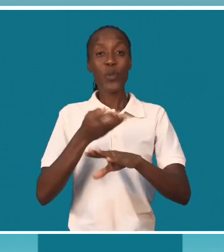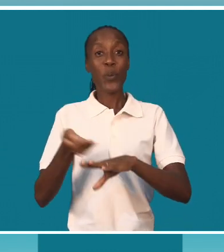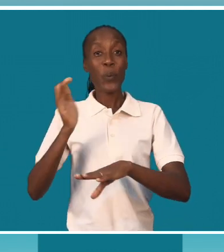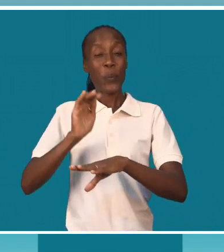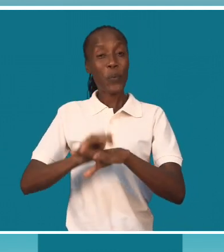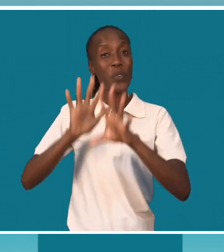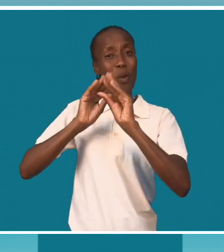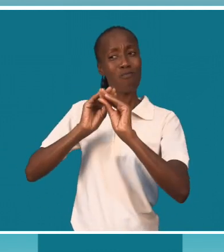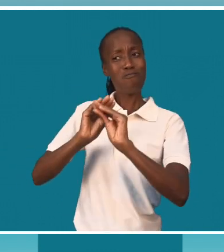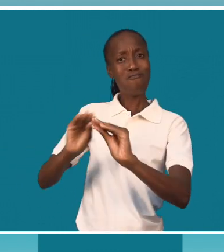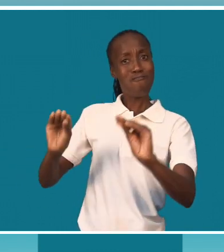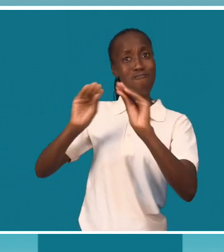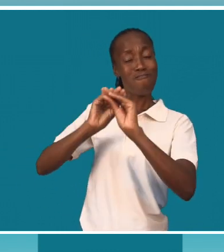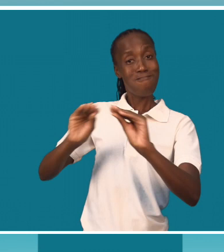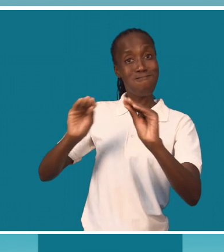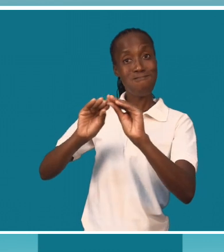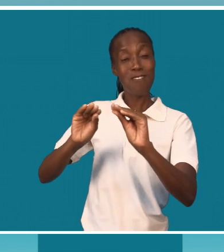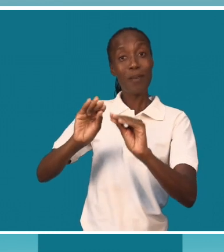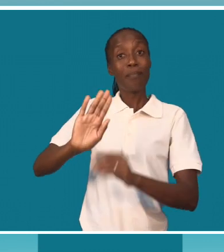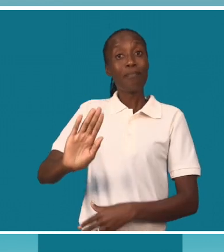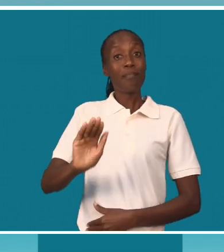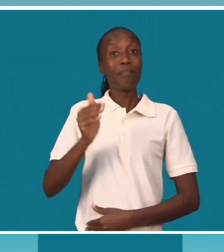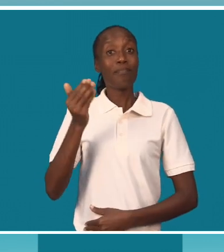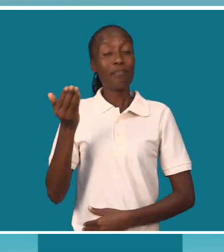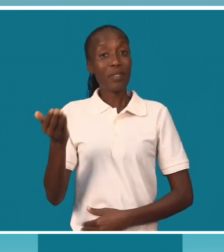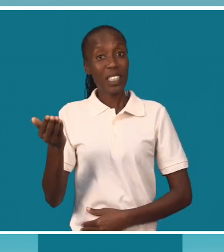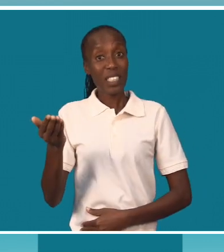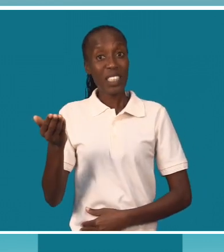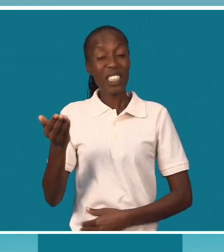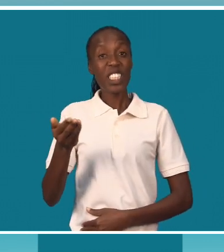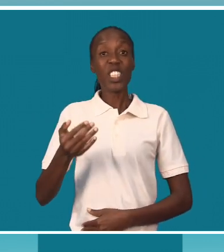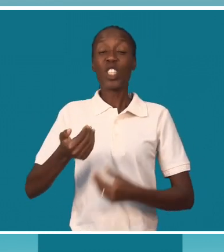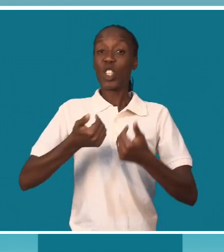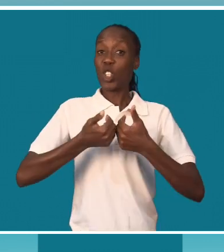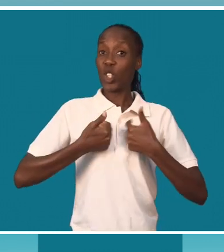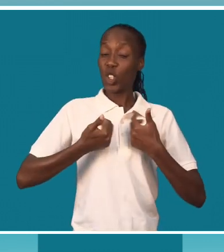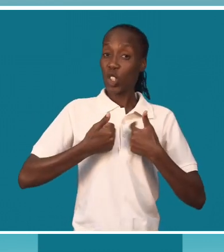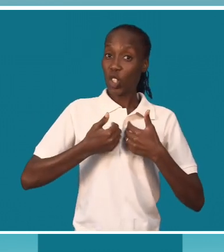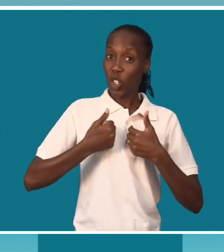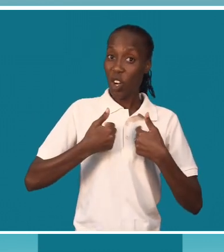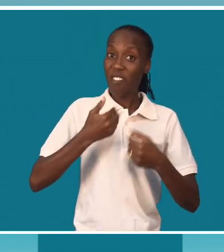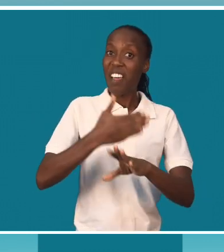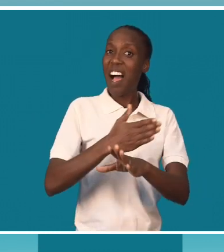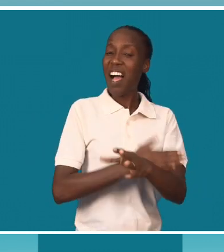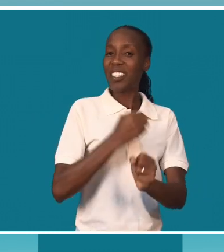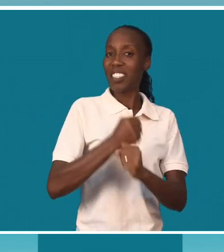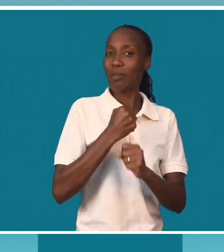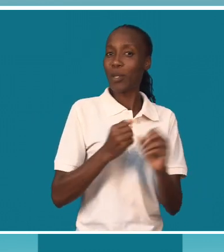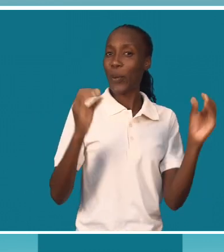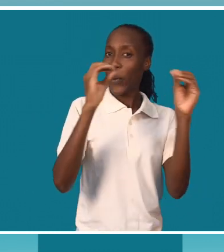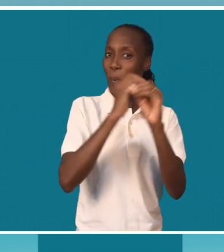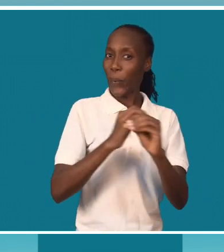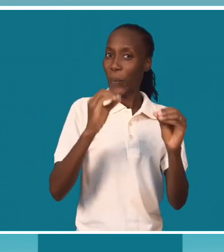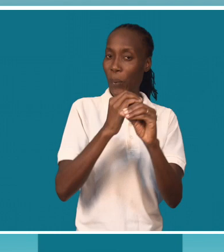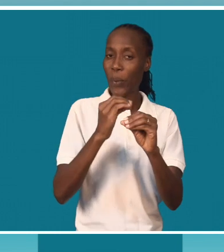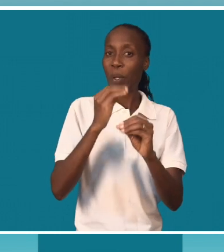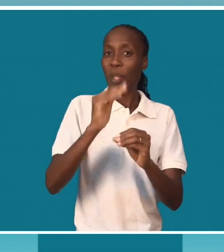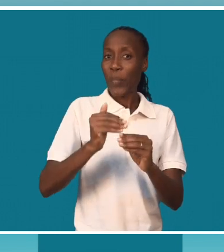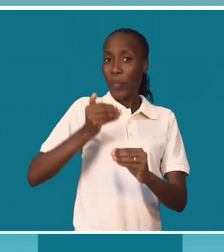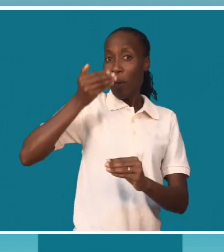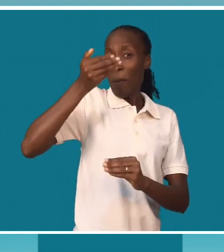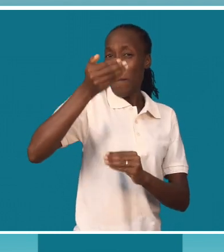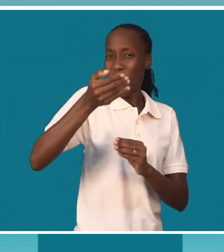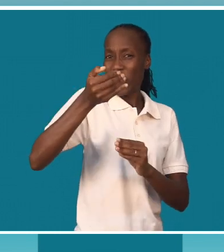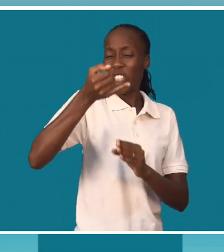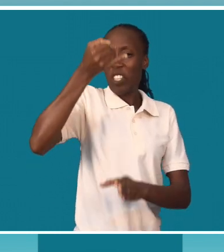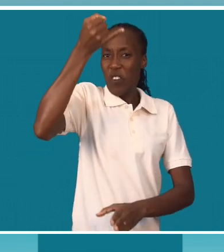e formação profissional e vocacional que abrangeu jovens sem emprego e